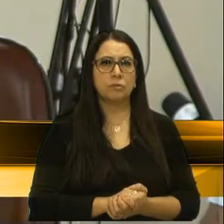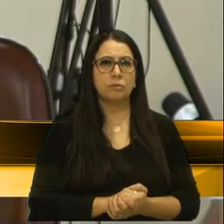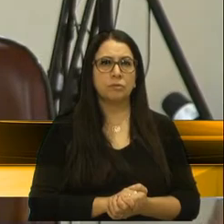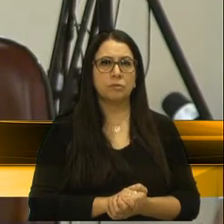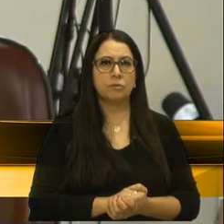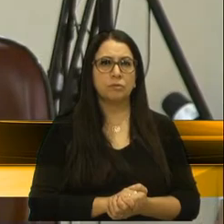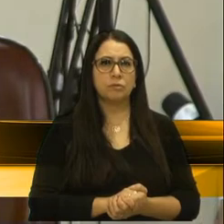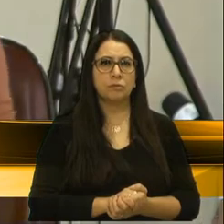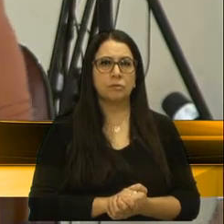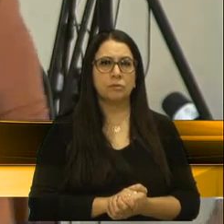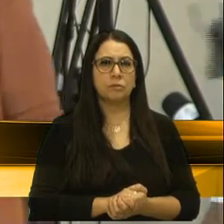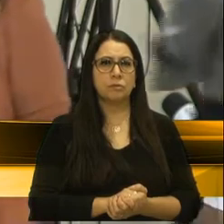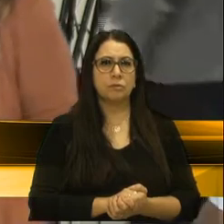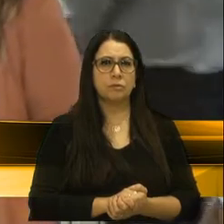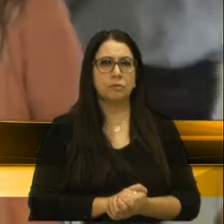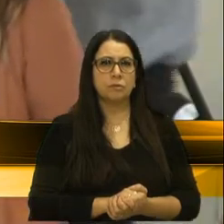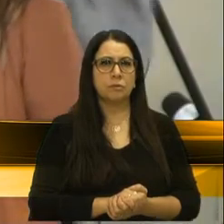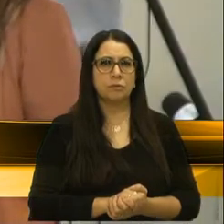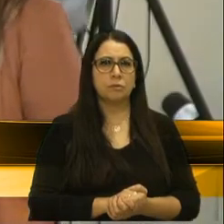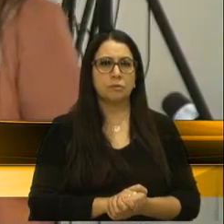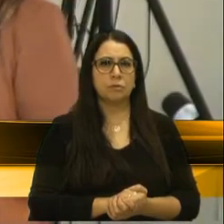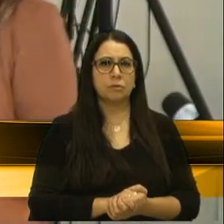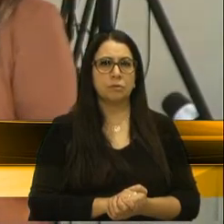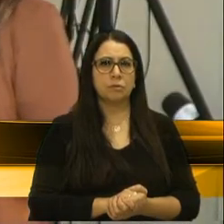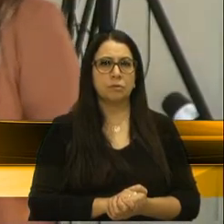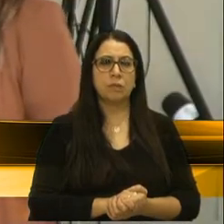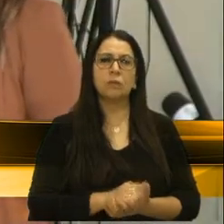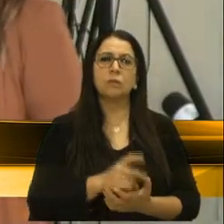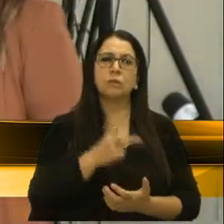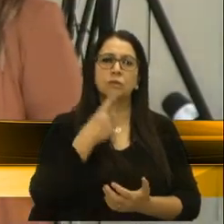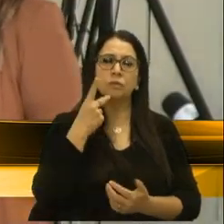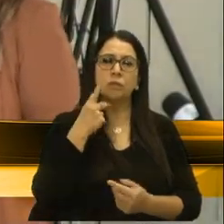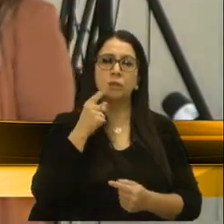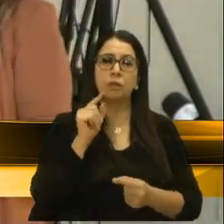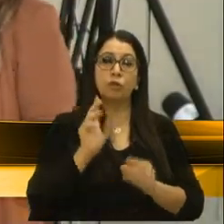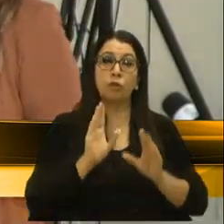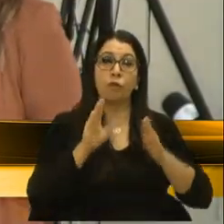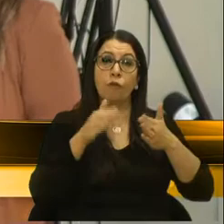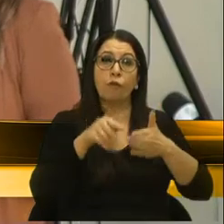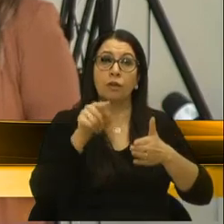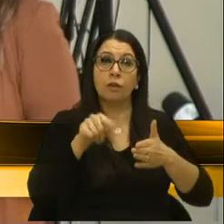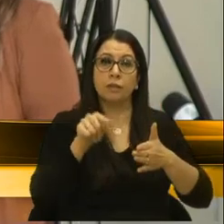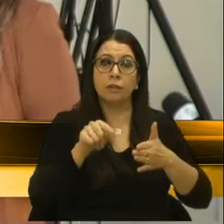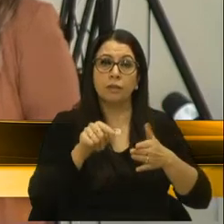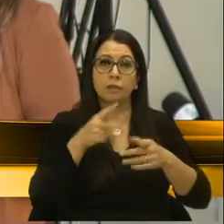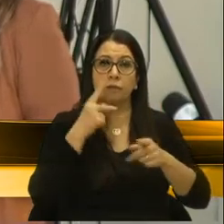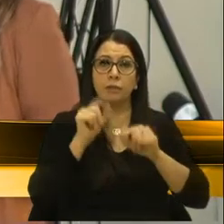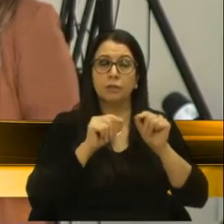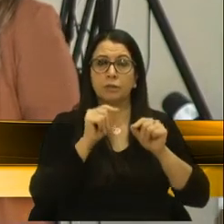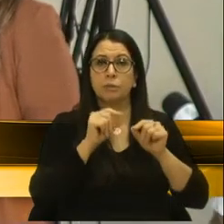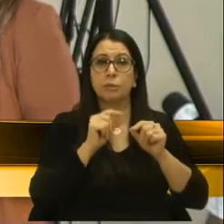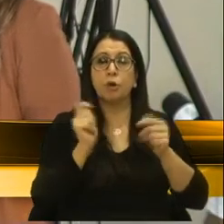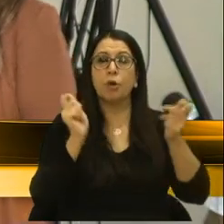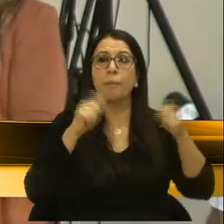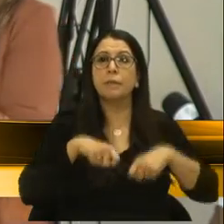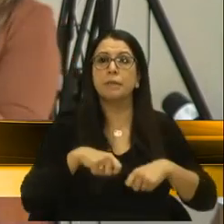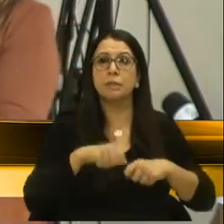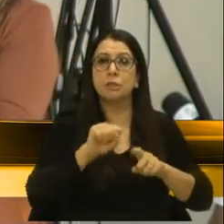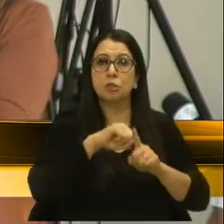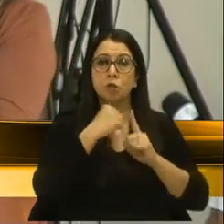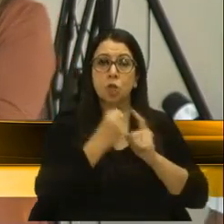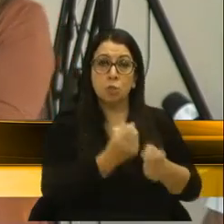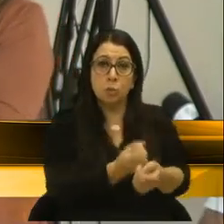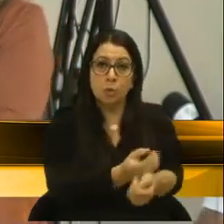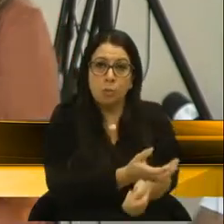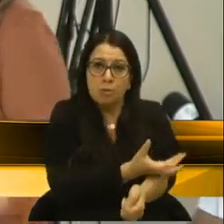quando a gente trata de, né, que é o foco aqui, além de a gente falar sobre isso, é falar de competências